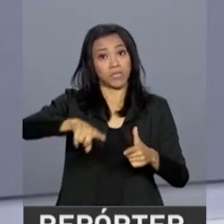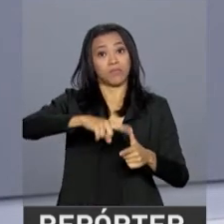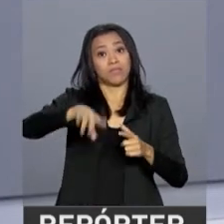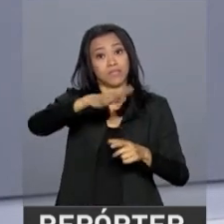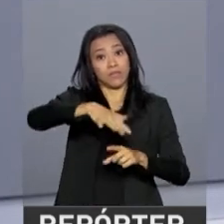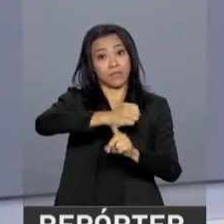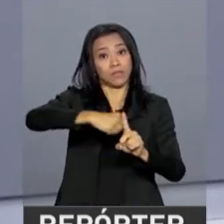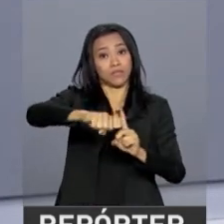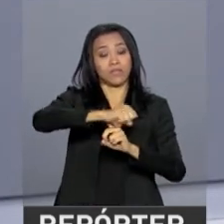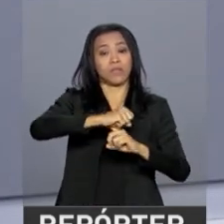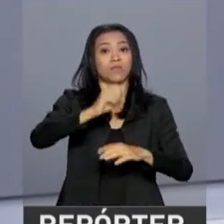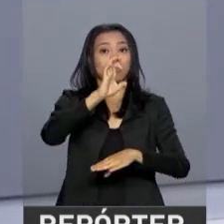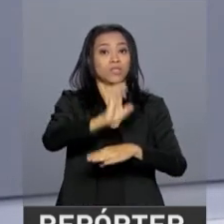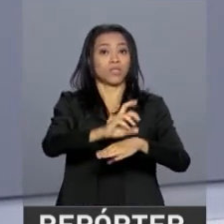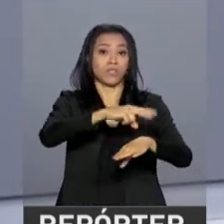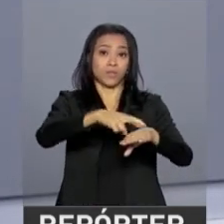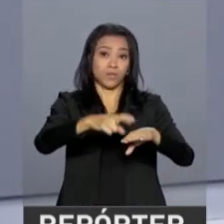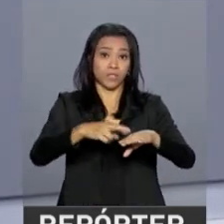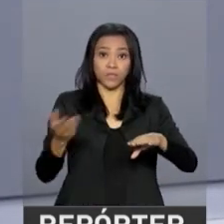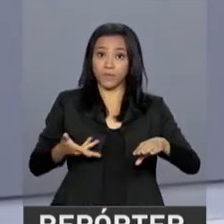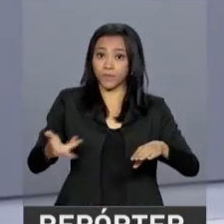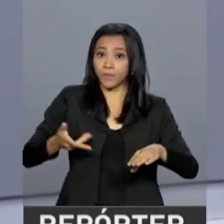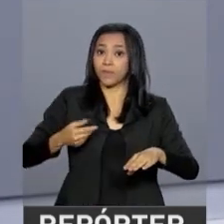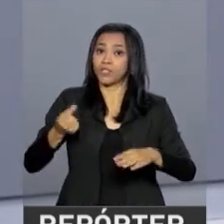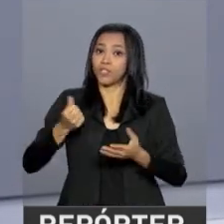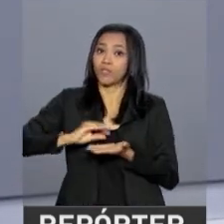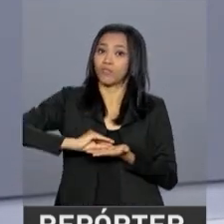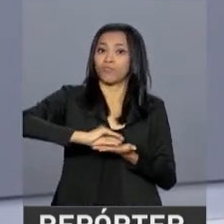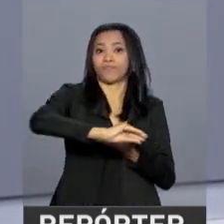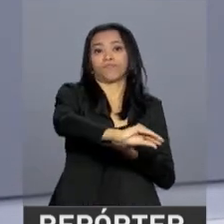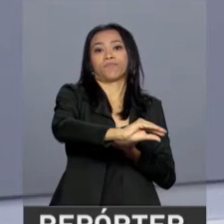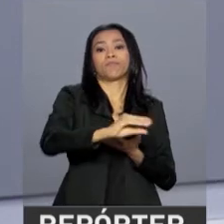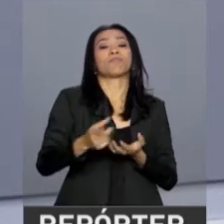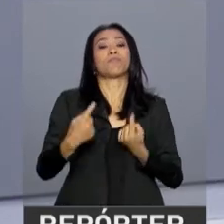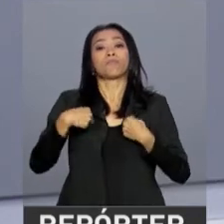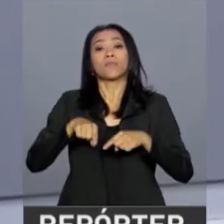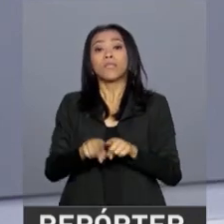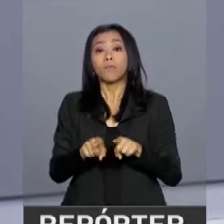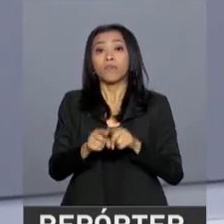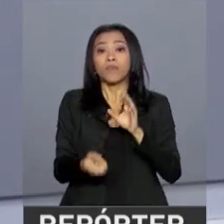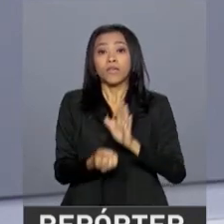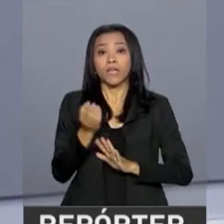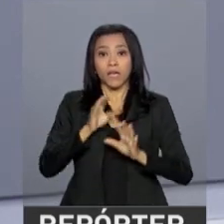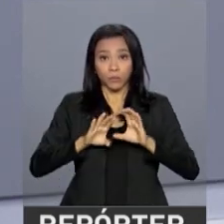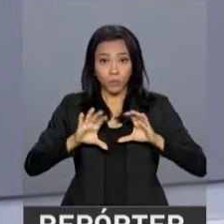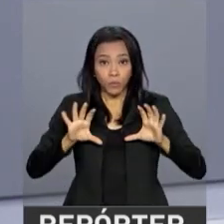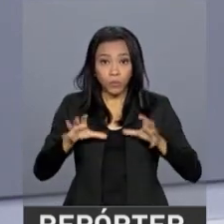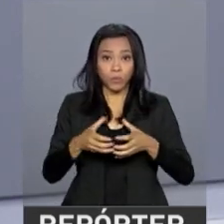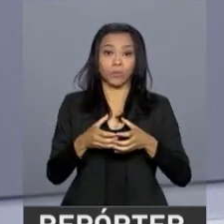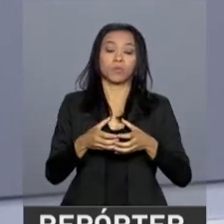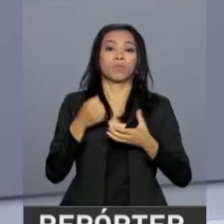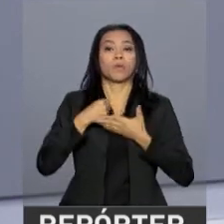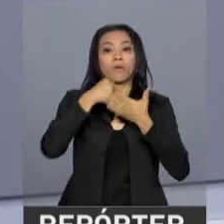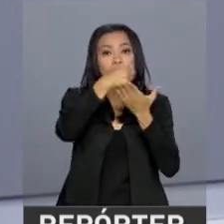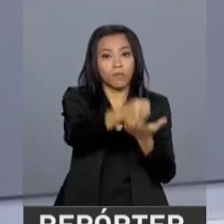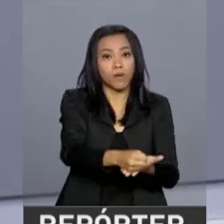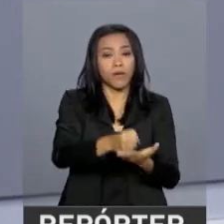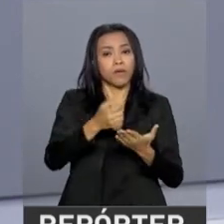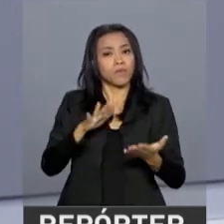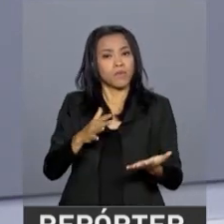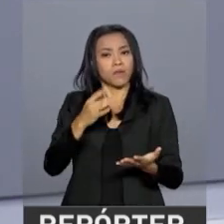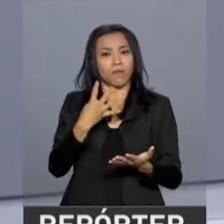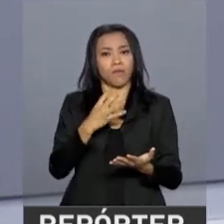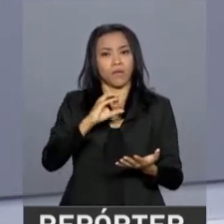agiliza a liberação de recursos foi criado também um comitê de assistência a estimativa é de que 40 mil